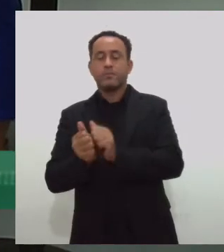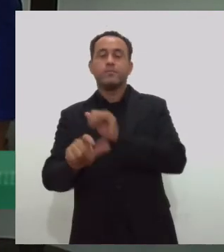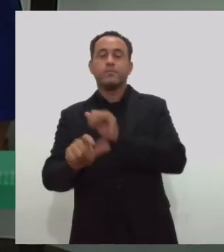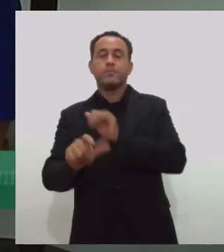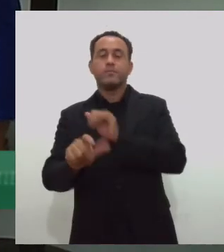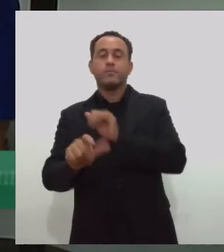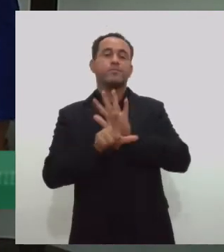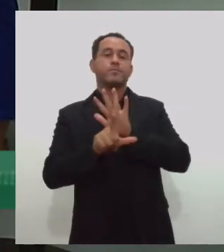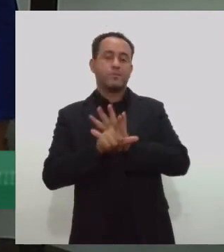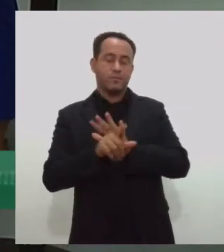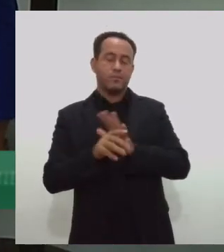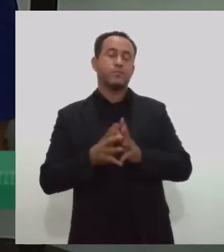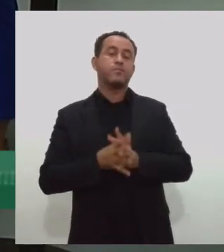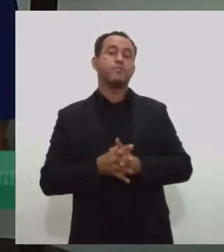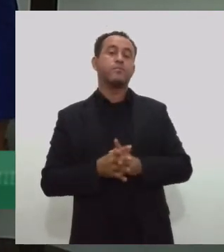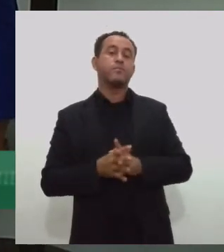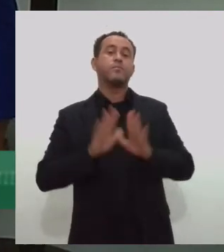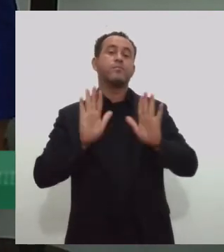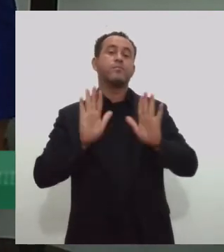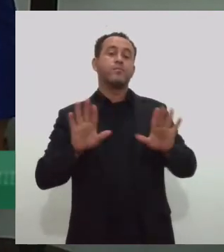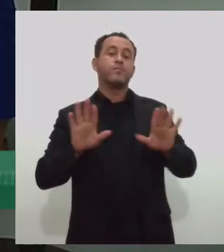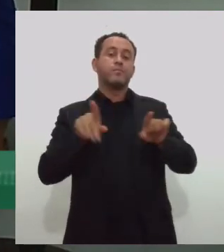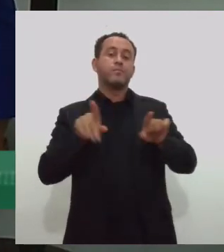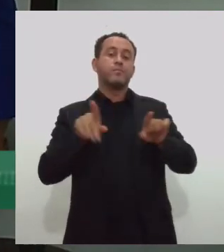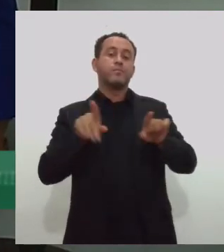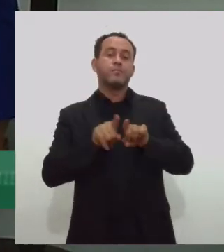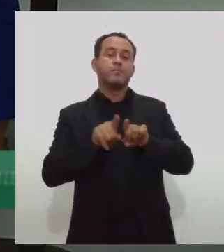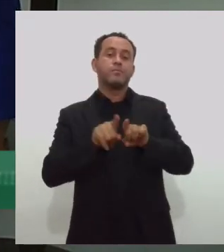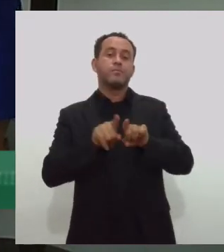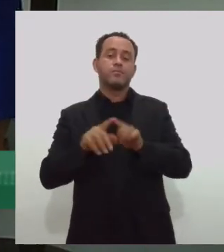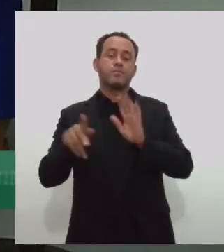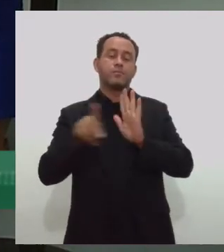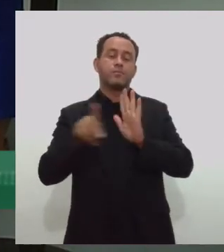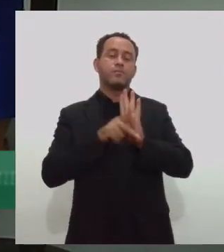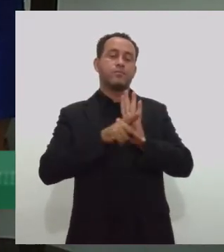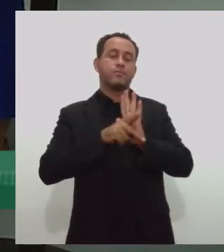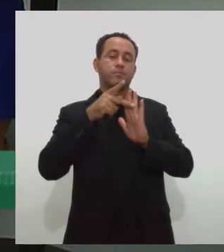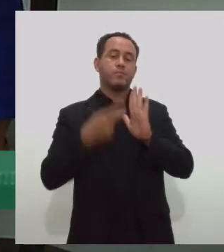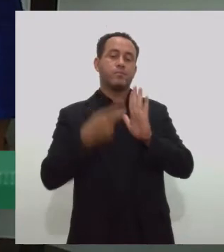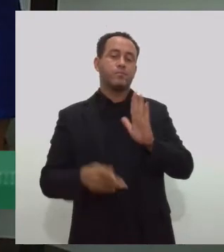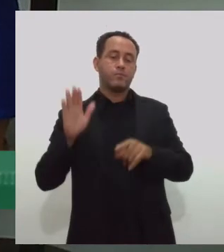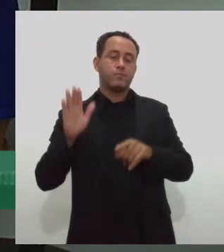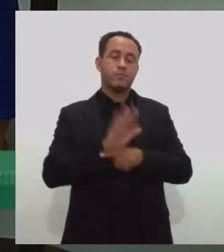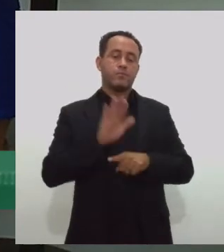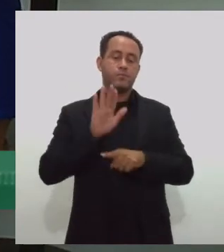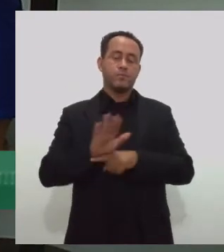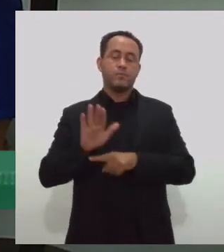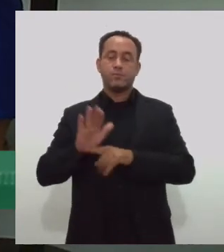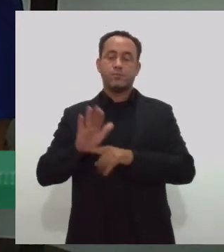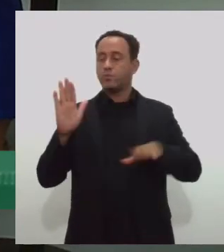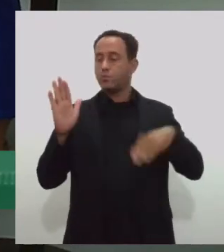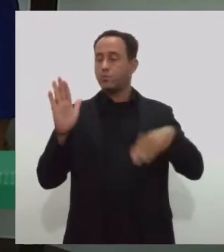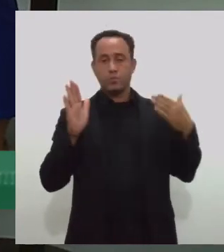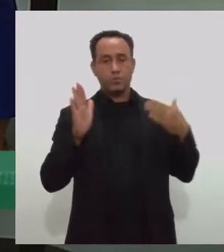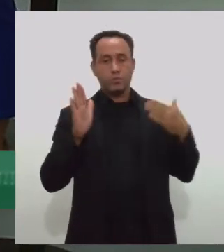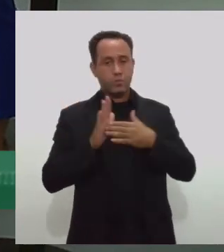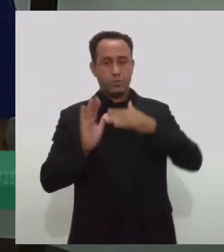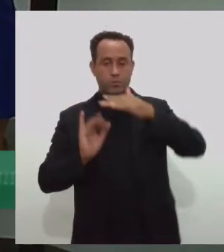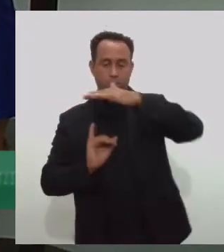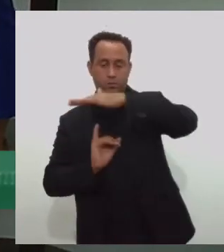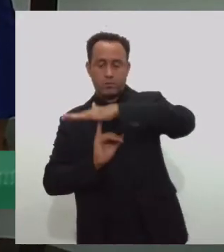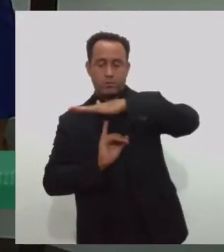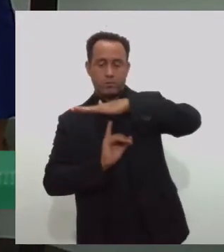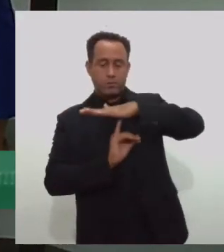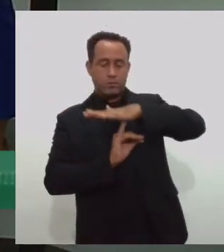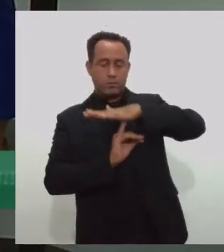suas adaptações, mas também de receber propostas e contribuições de todas as instituições do sistema